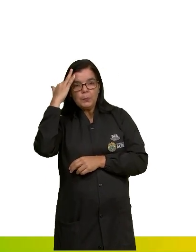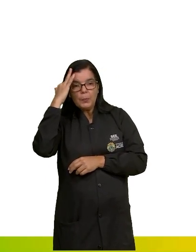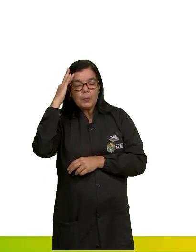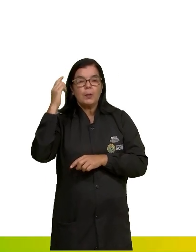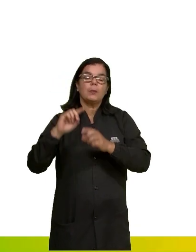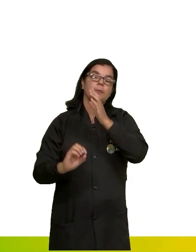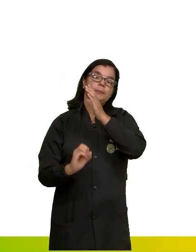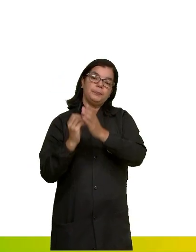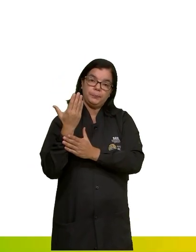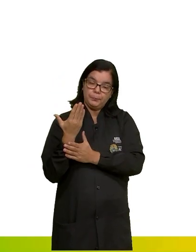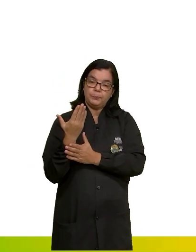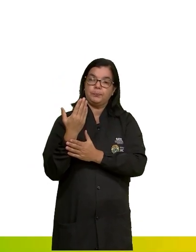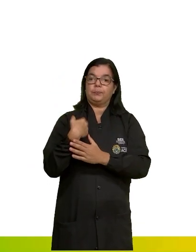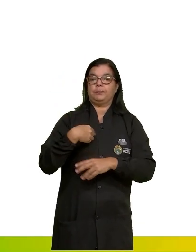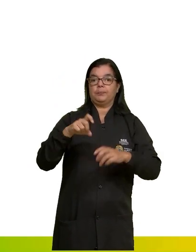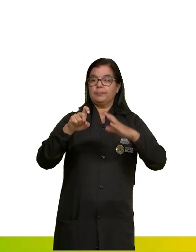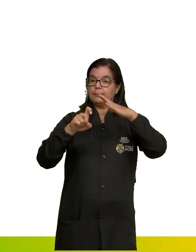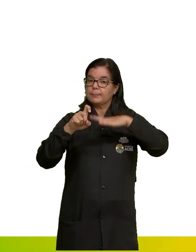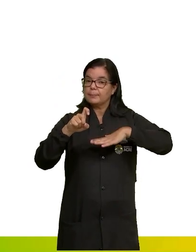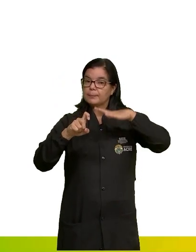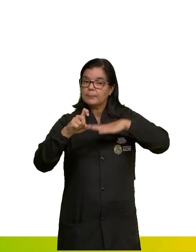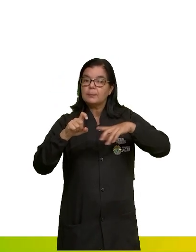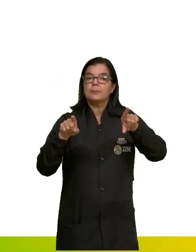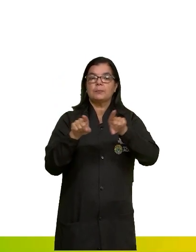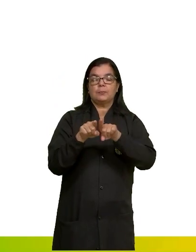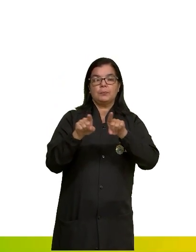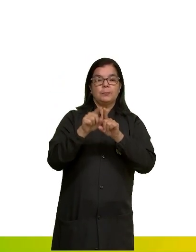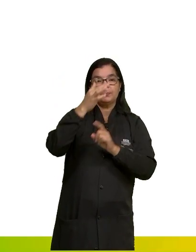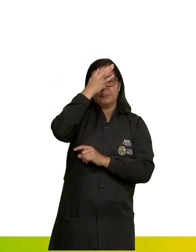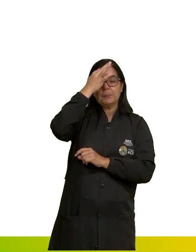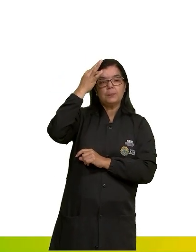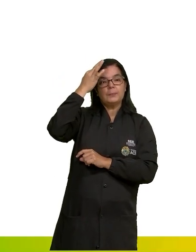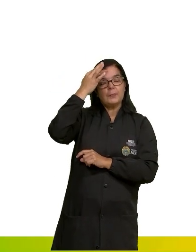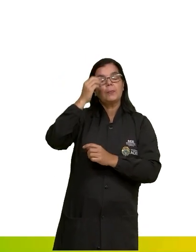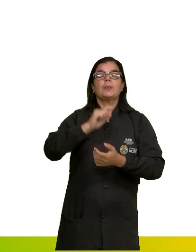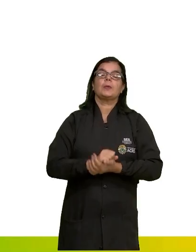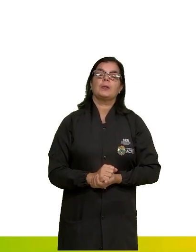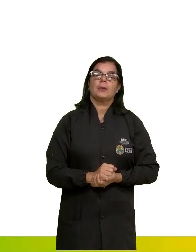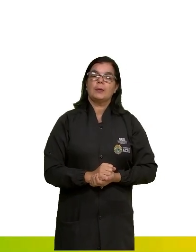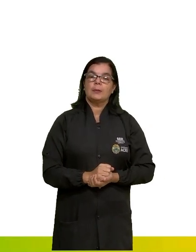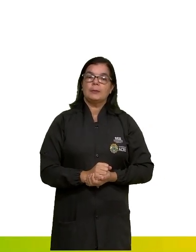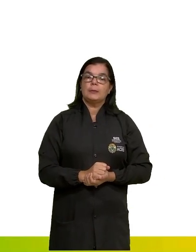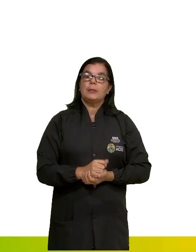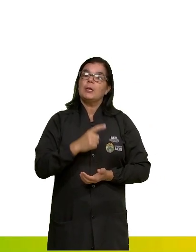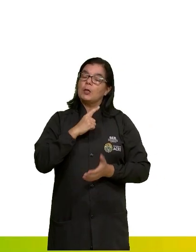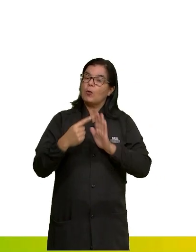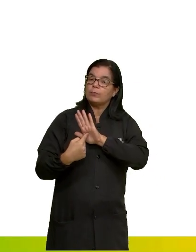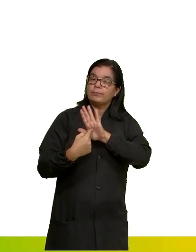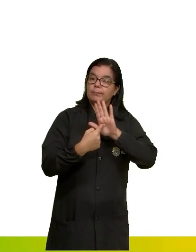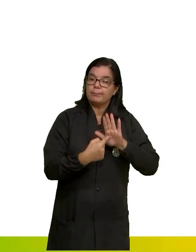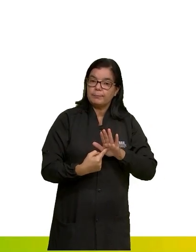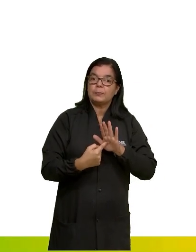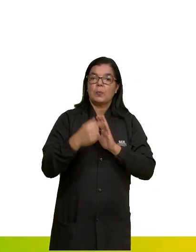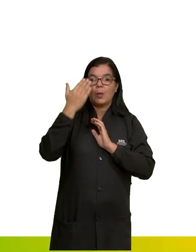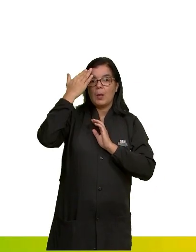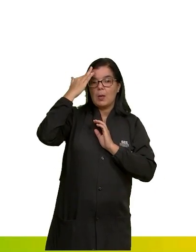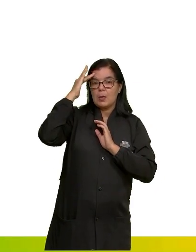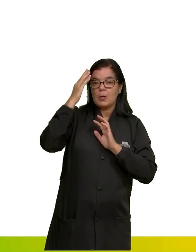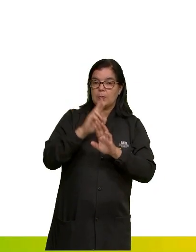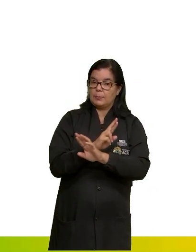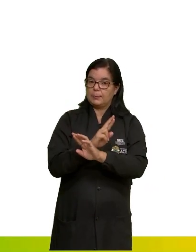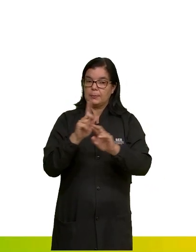vão acontecer tanto na mitologia quanto na filosofia. Então, e oferecem